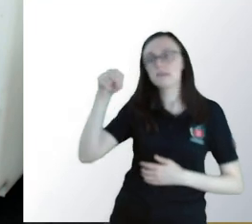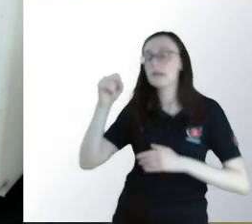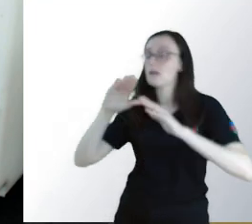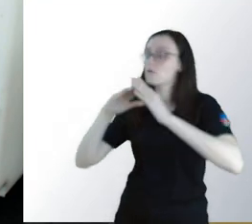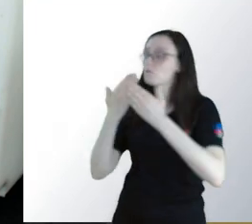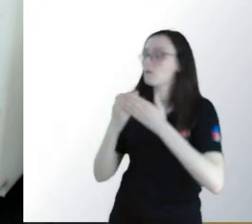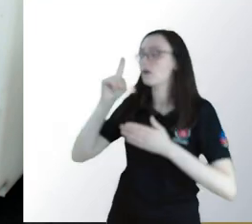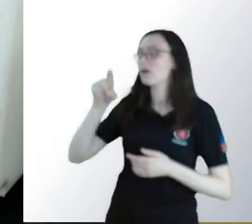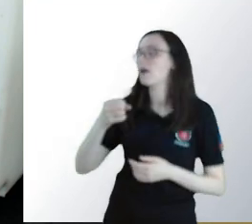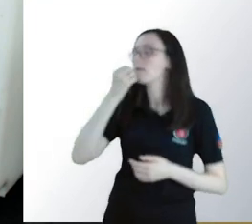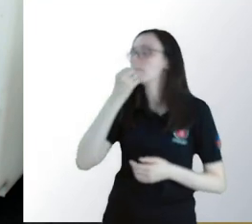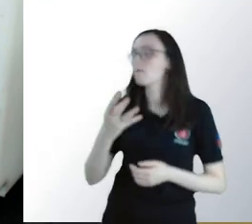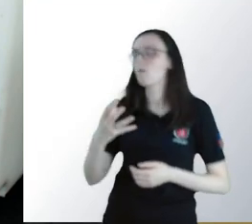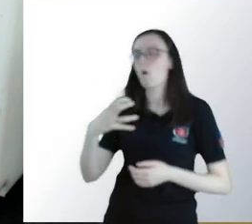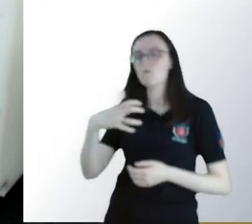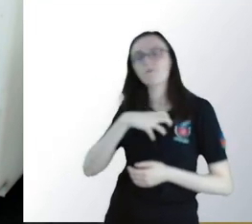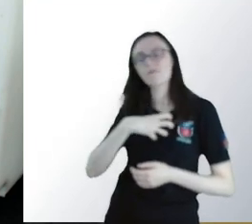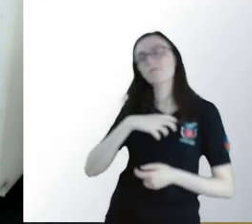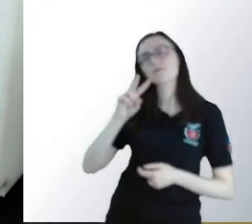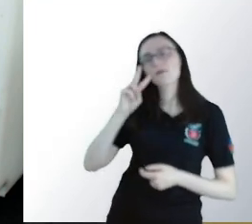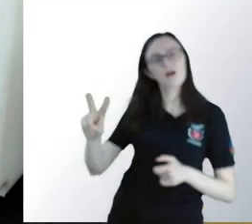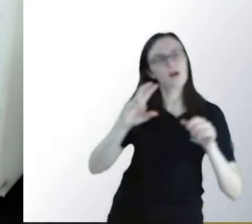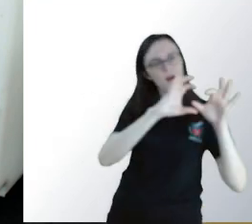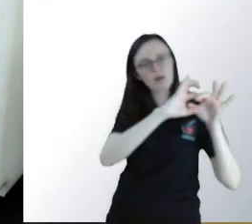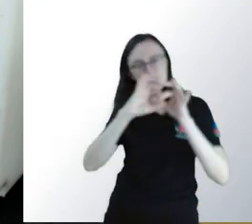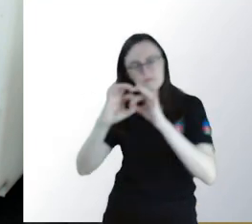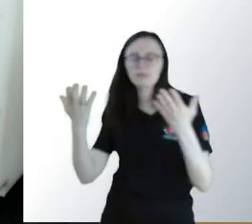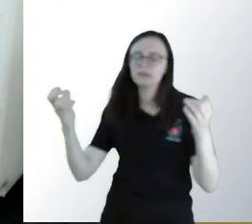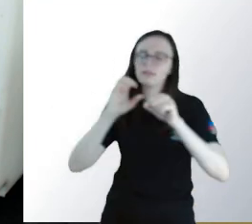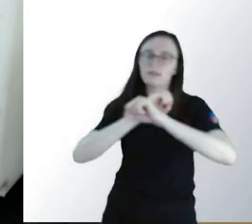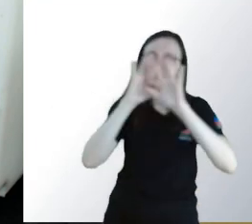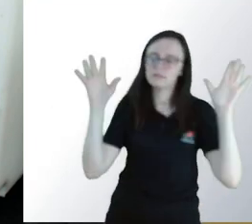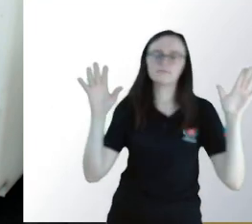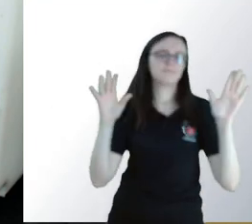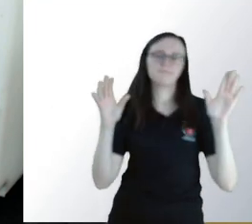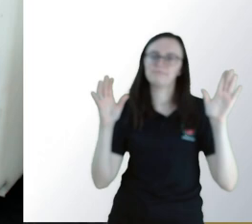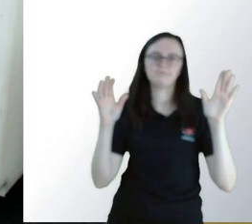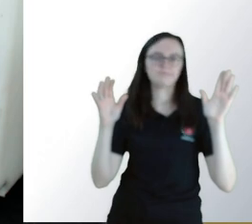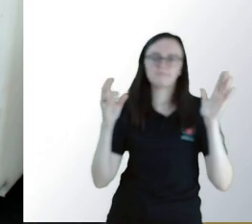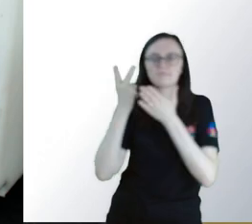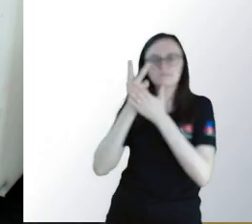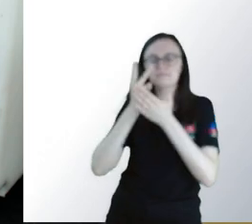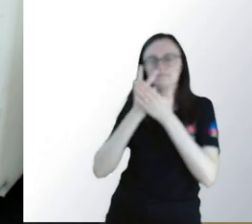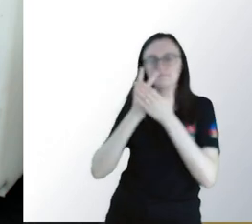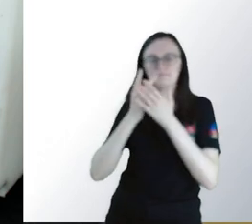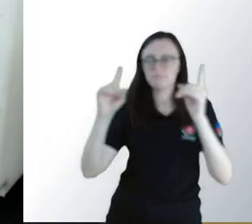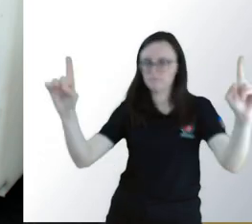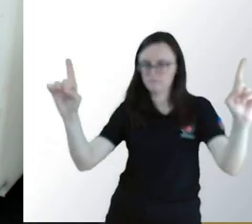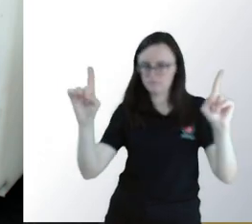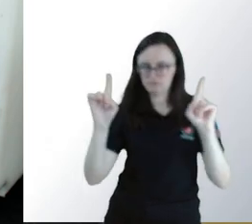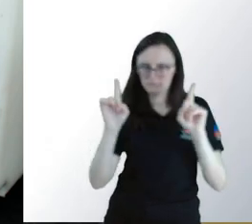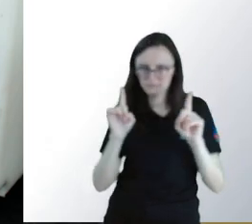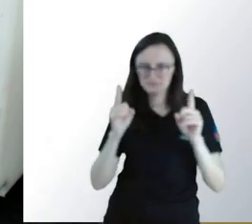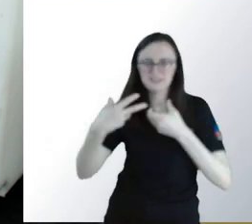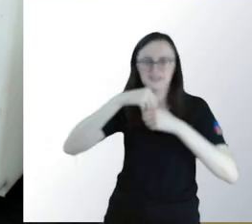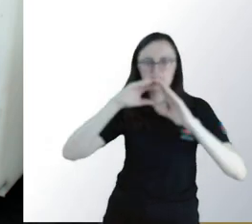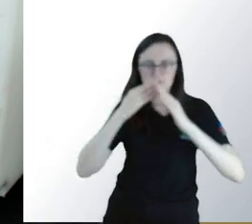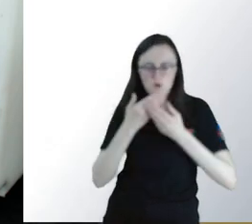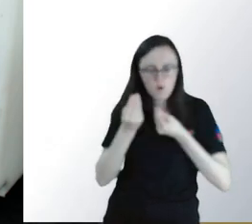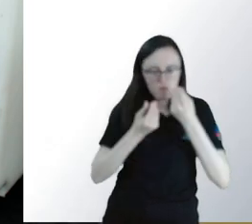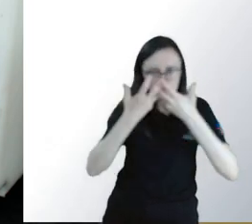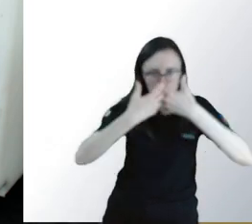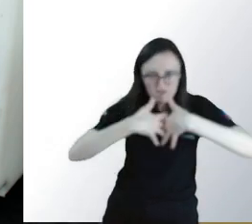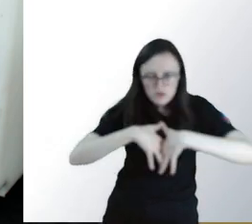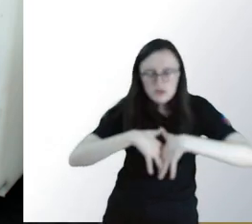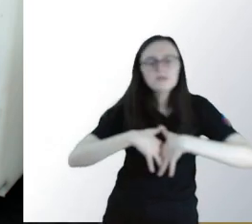escola ter essa visão do contexto e, claro, que fazer o acolhimento no âmbito administrativo, né, com as providências